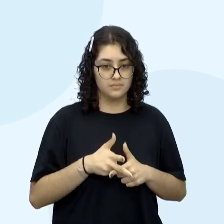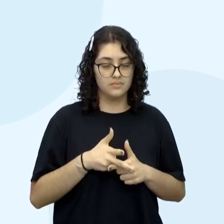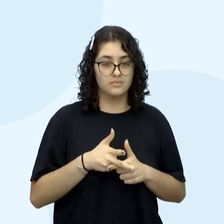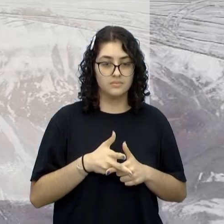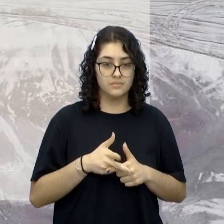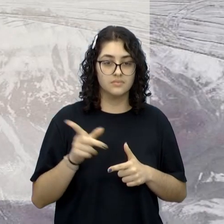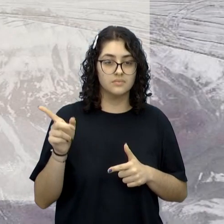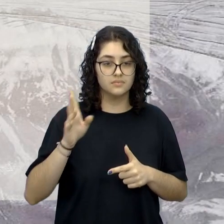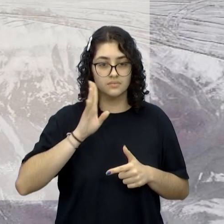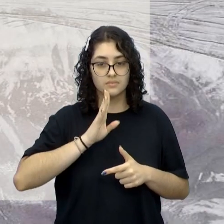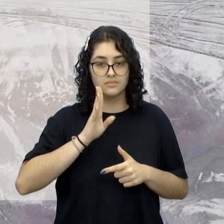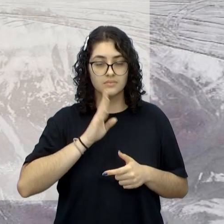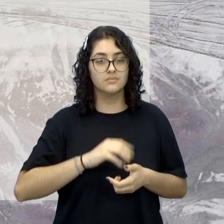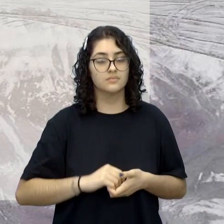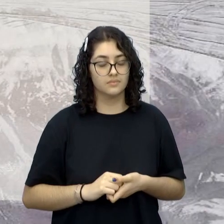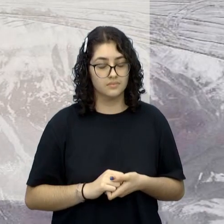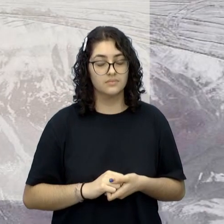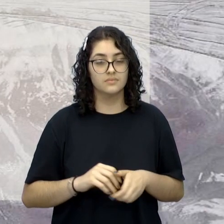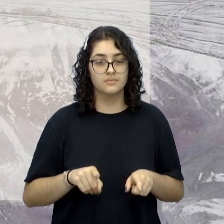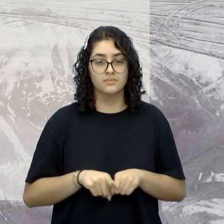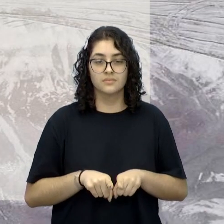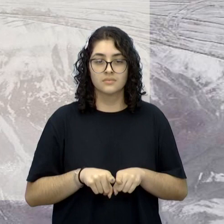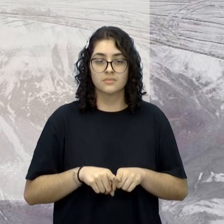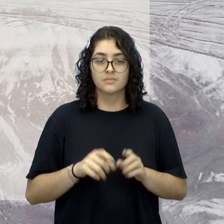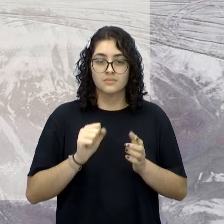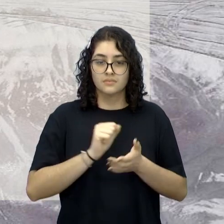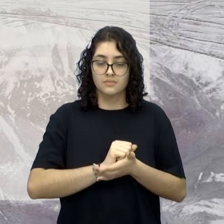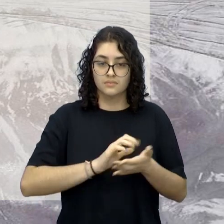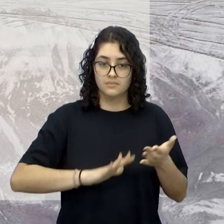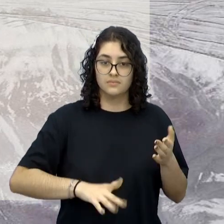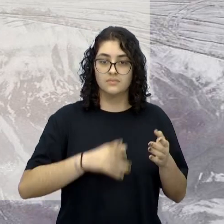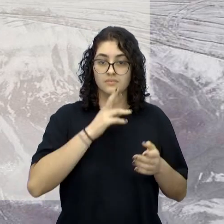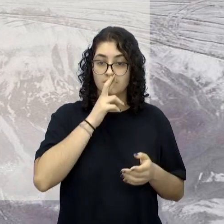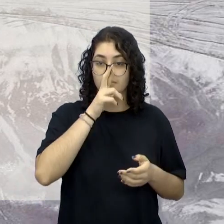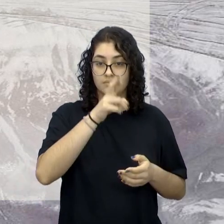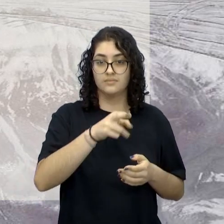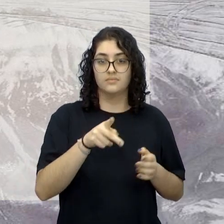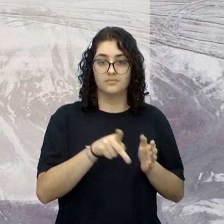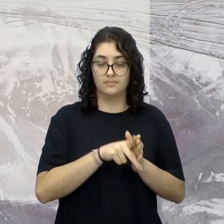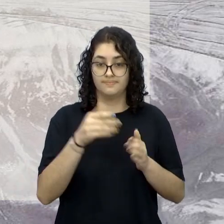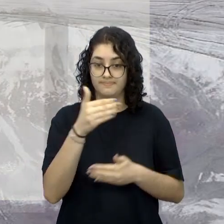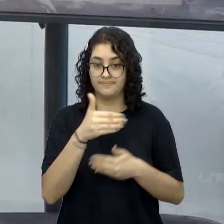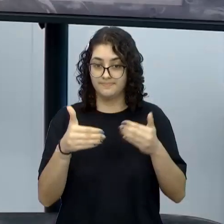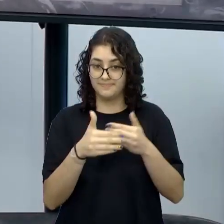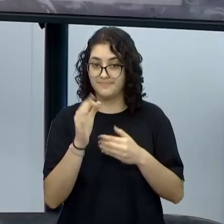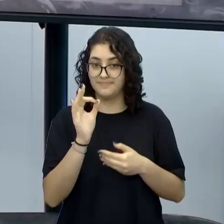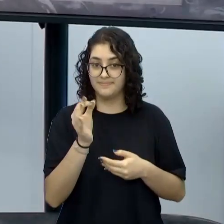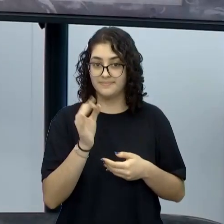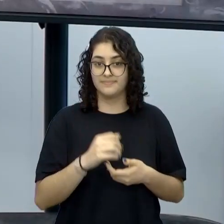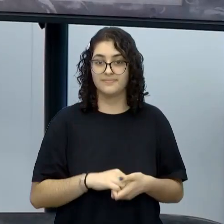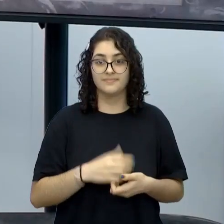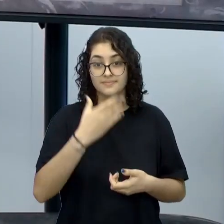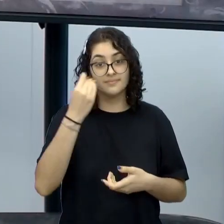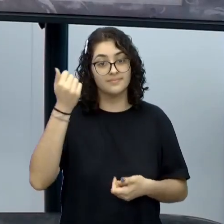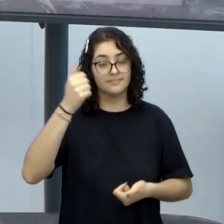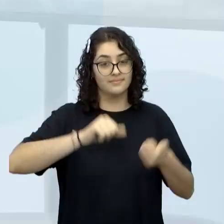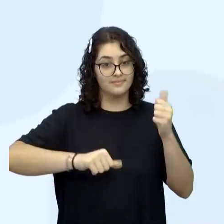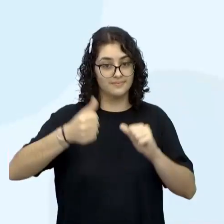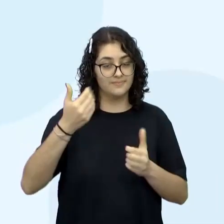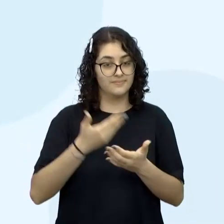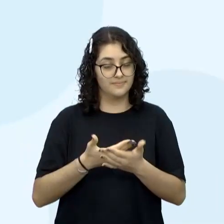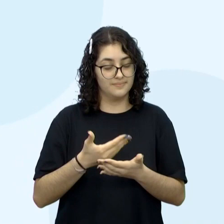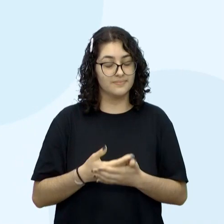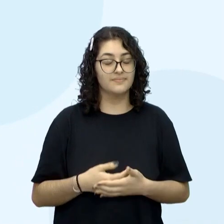para vocês bem legal aqui, e também umas questões para vocês responderem com base nesses slides, fechou? Não esqueça de avaliar nossa aula e